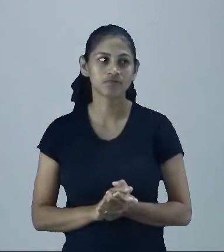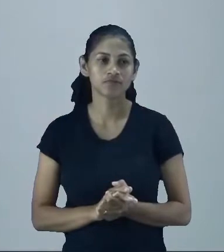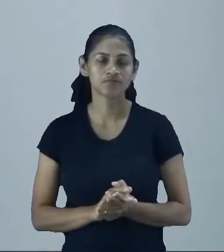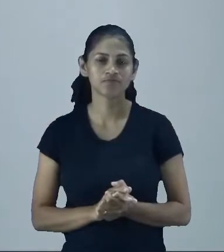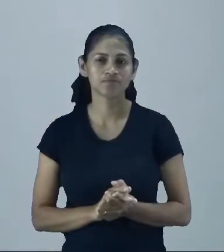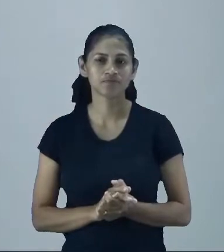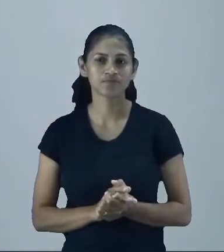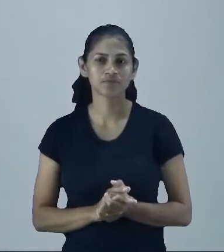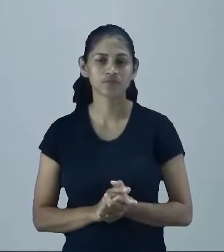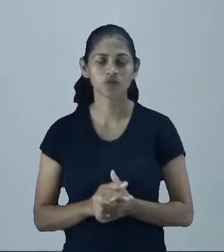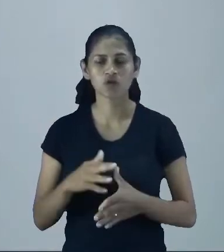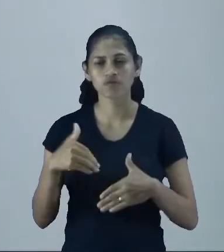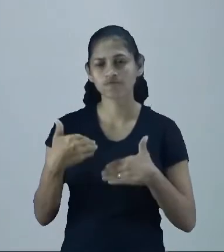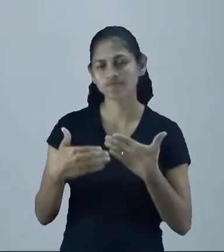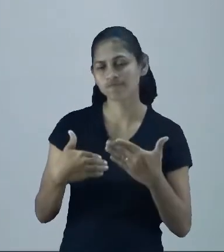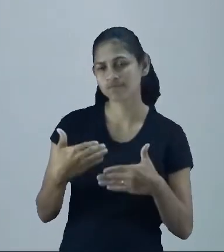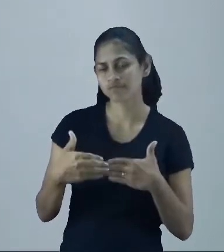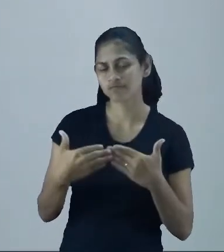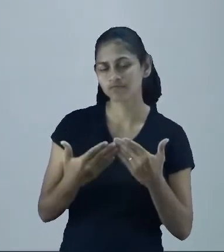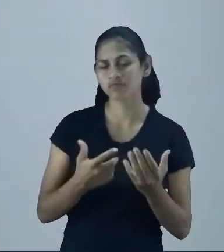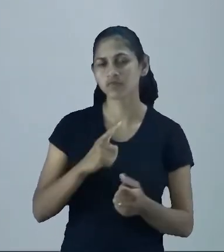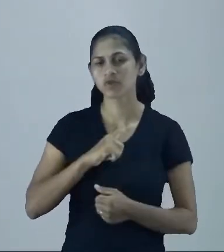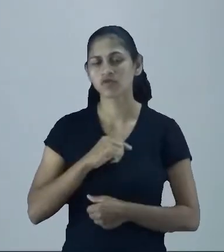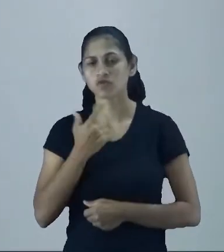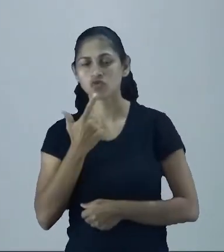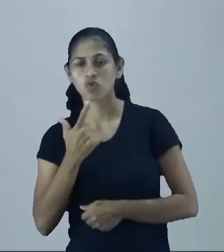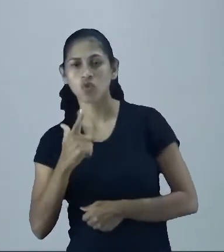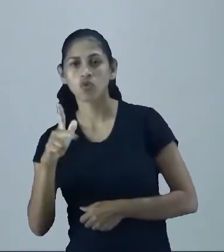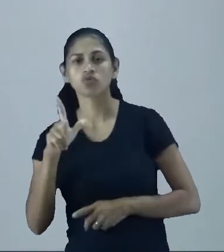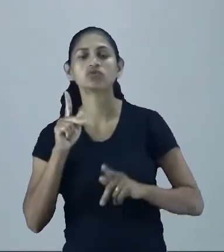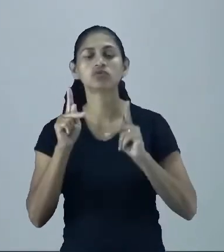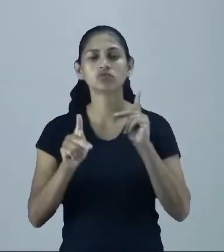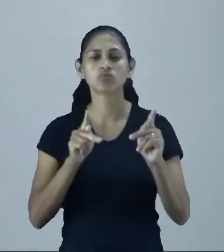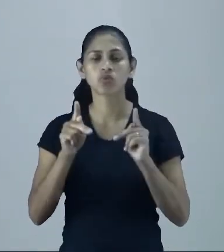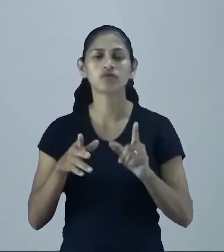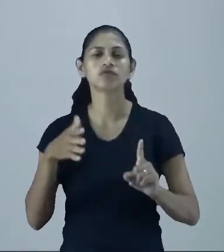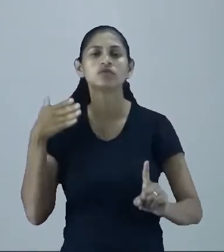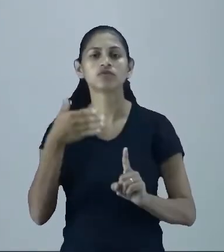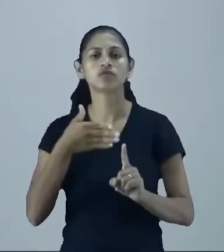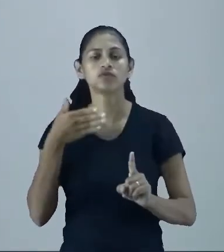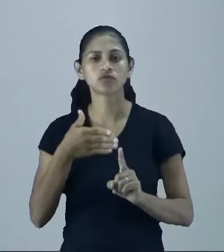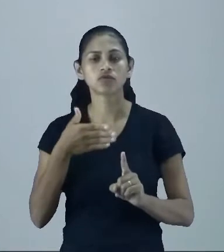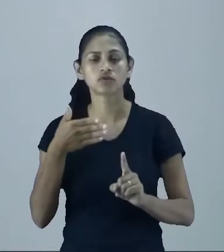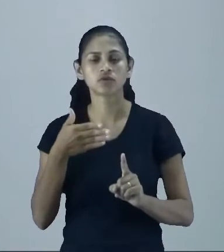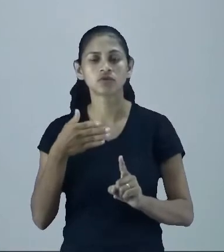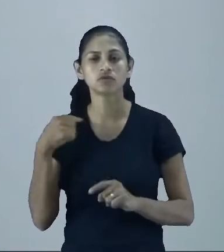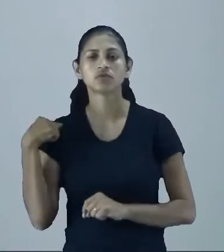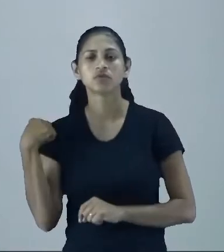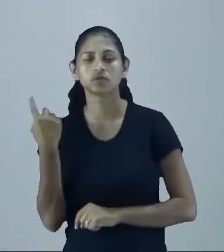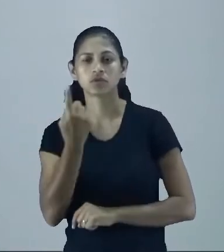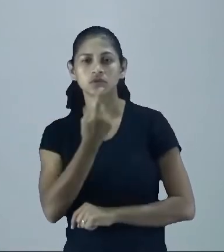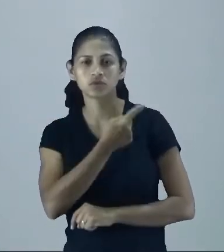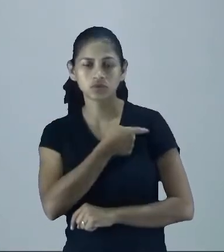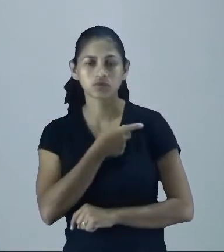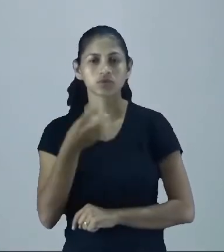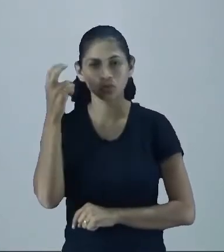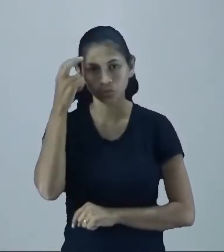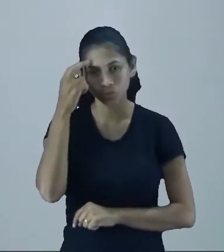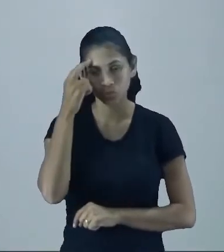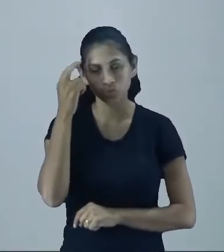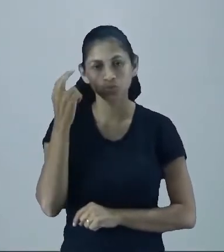E aí, no decorrer, teve outros povos, né, que influenciaram nessa nossa